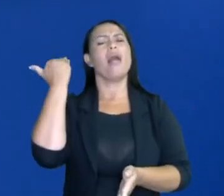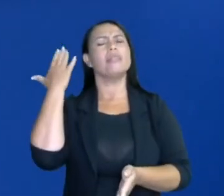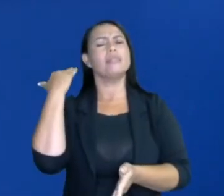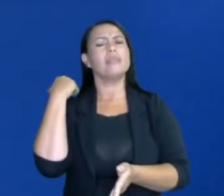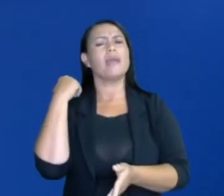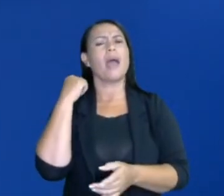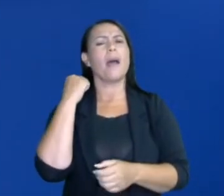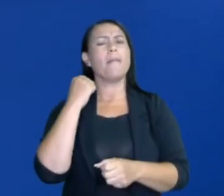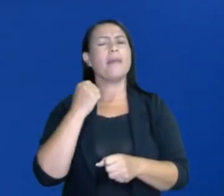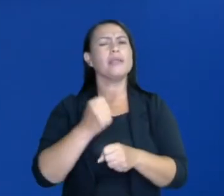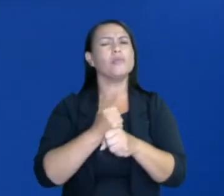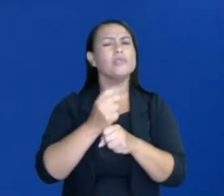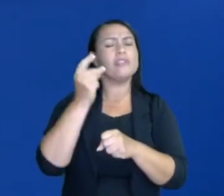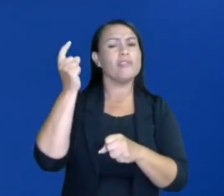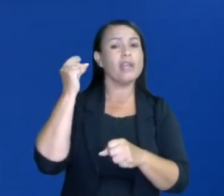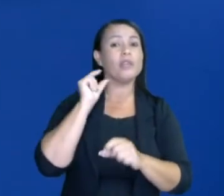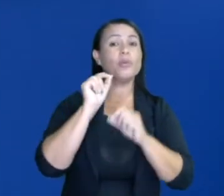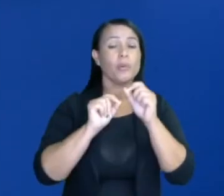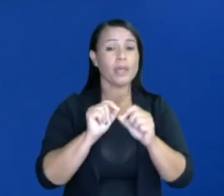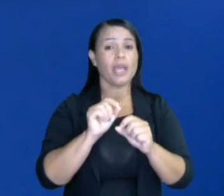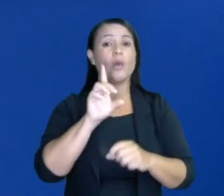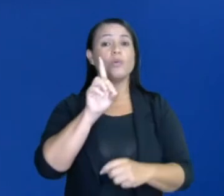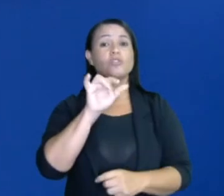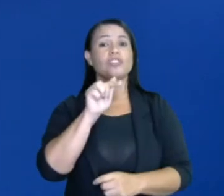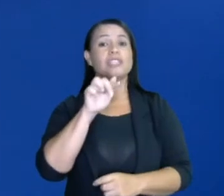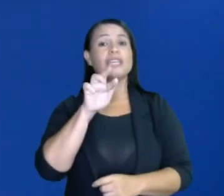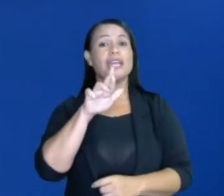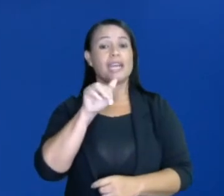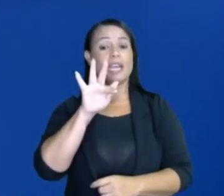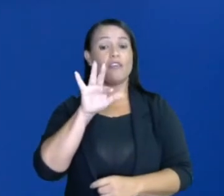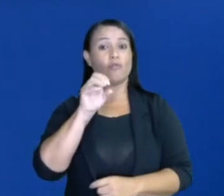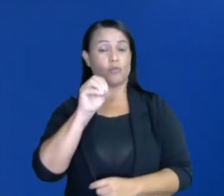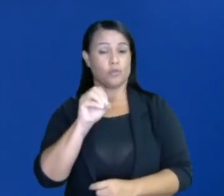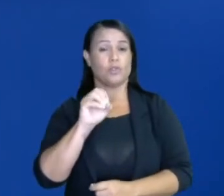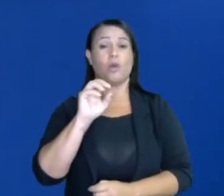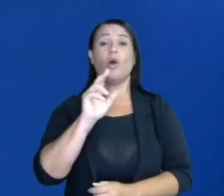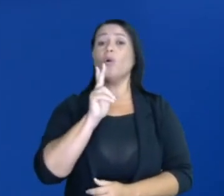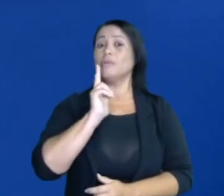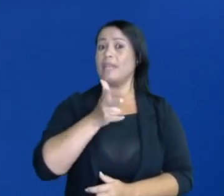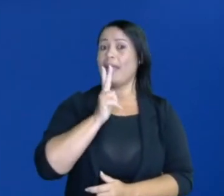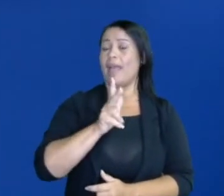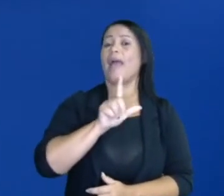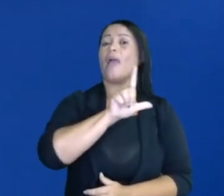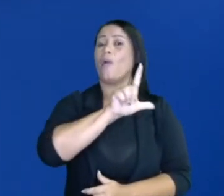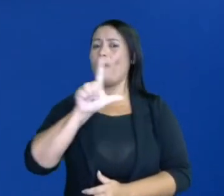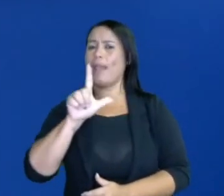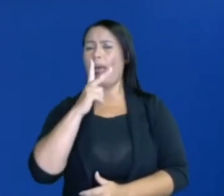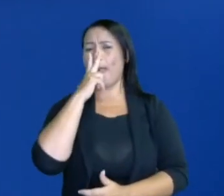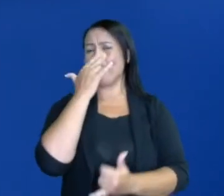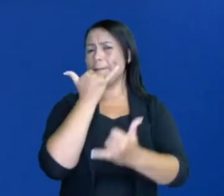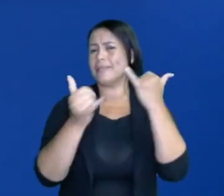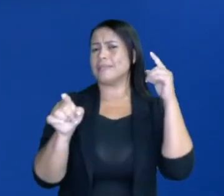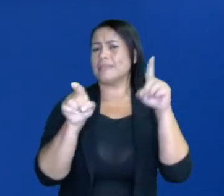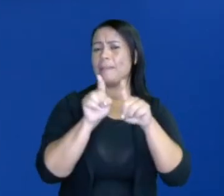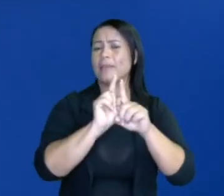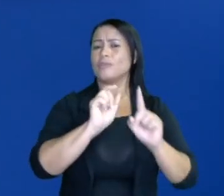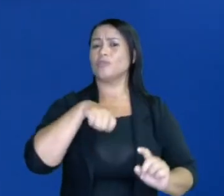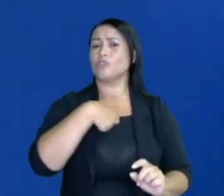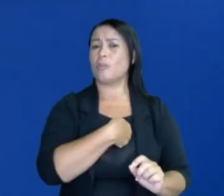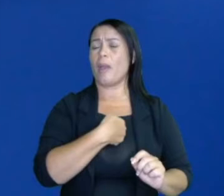os dígrafos CH e LL faziam parte do alfabeto de língua espanhola, né? Ele era como uma letra do